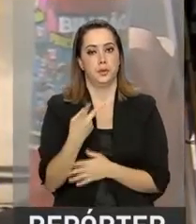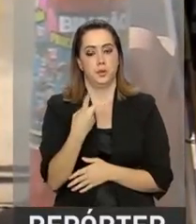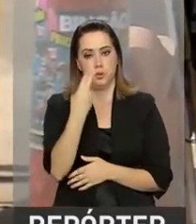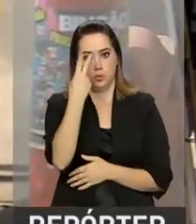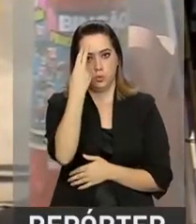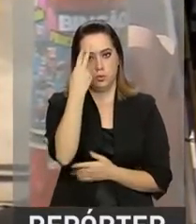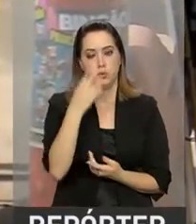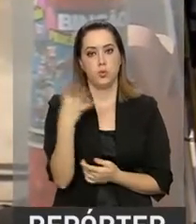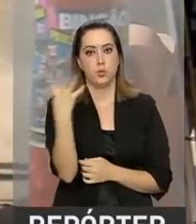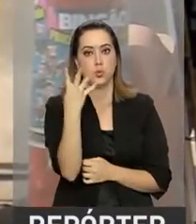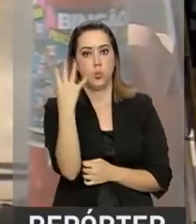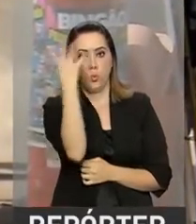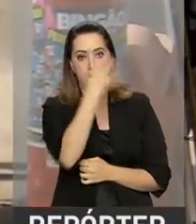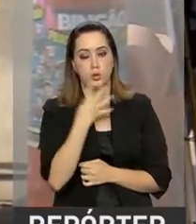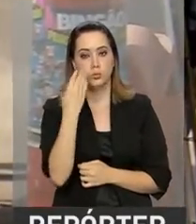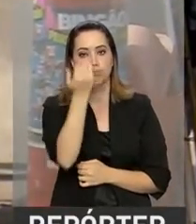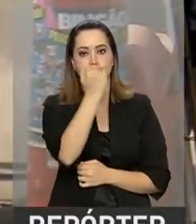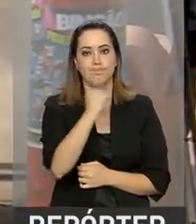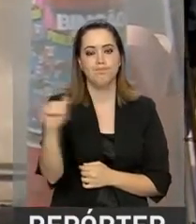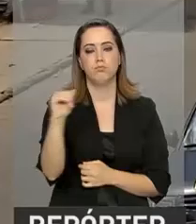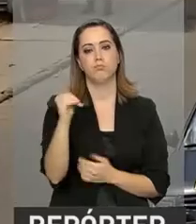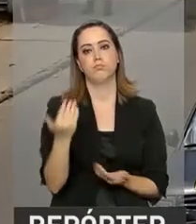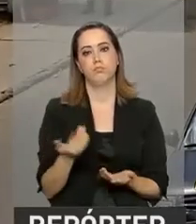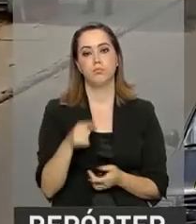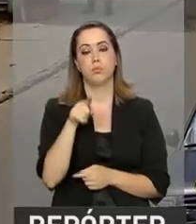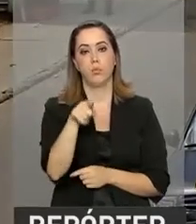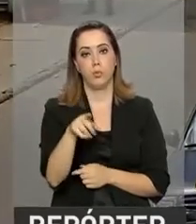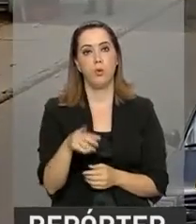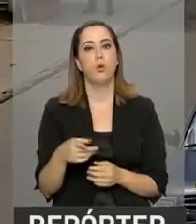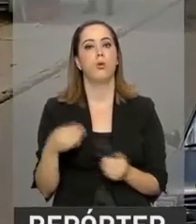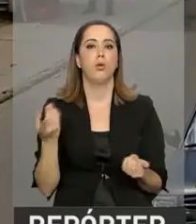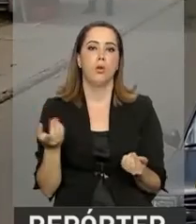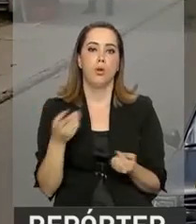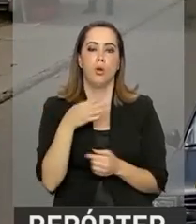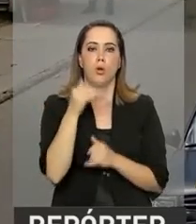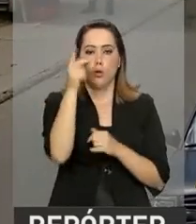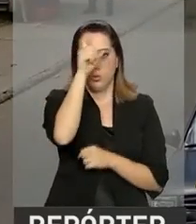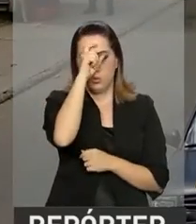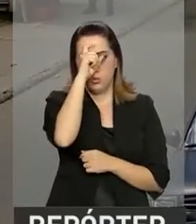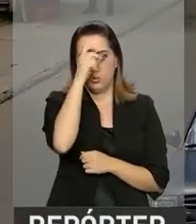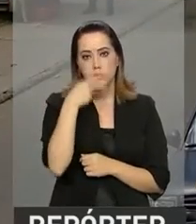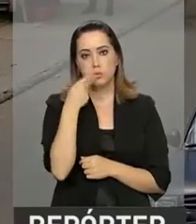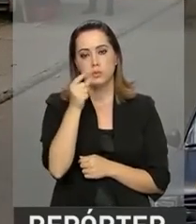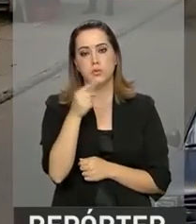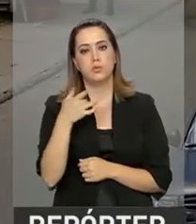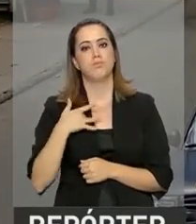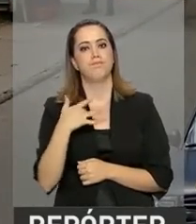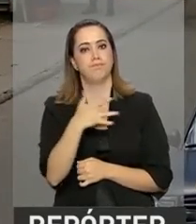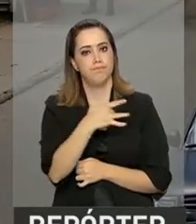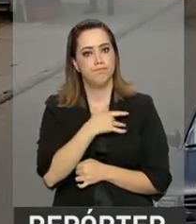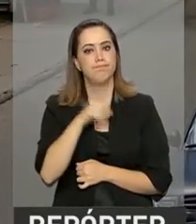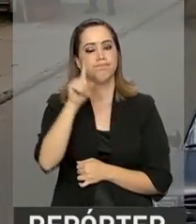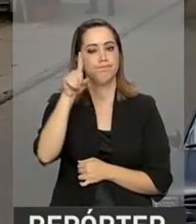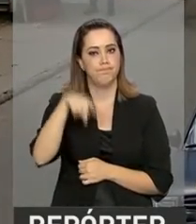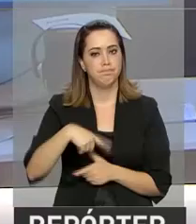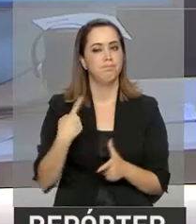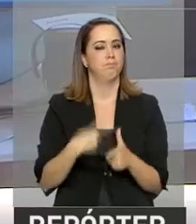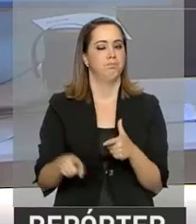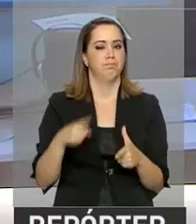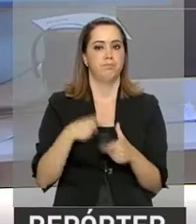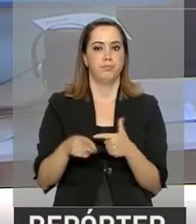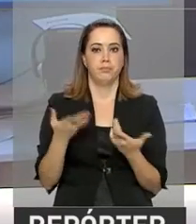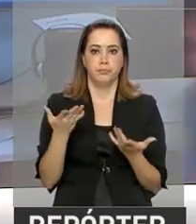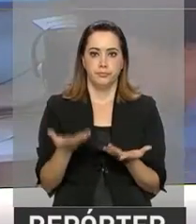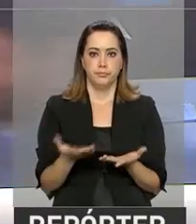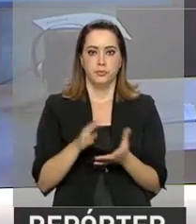de quatro horas e meia durante a madrugada de acordo com o hospital de saúde do soldado é grave